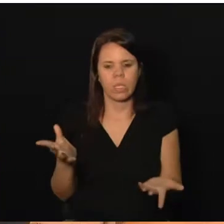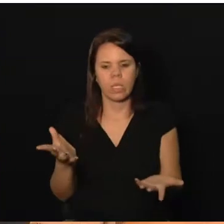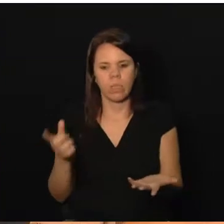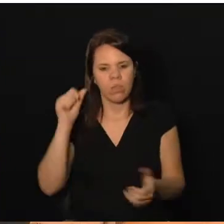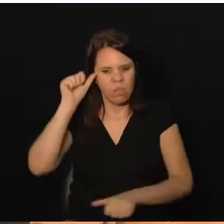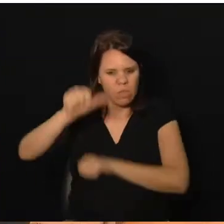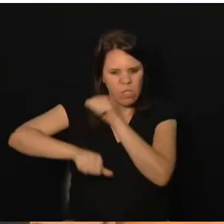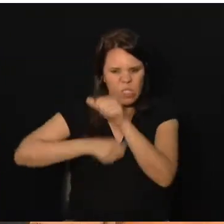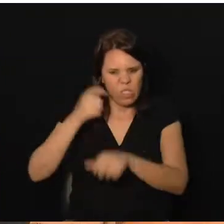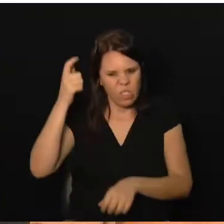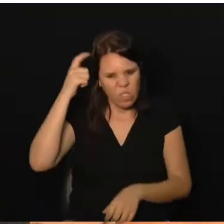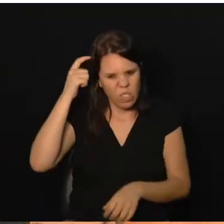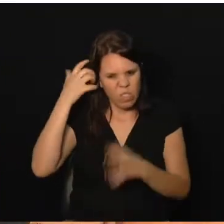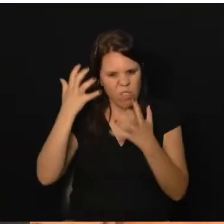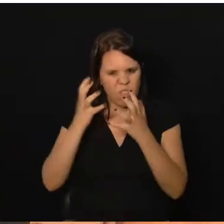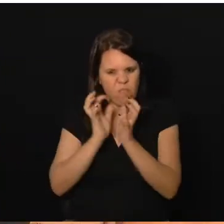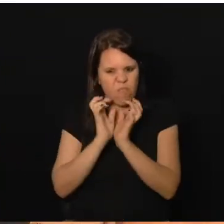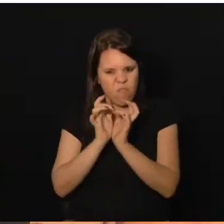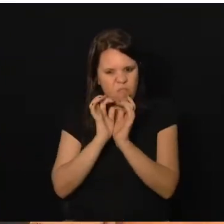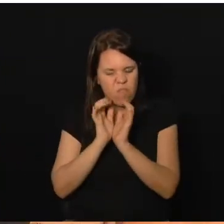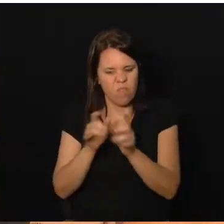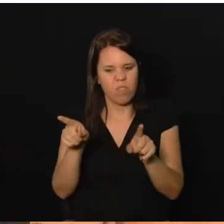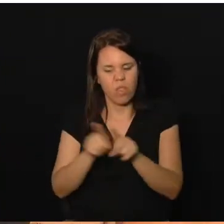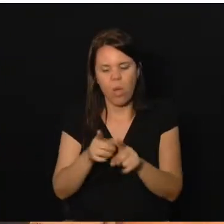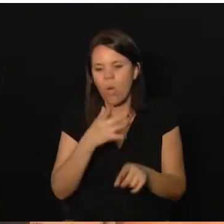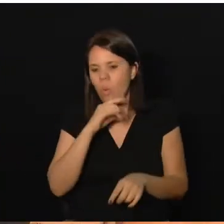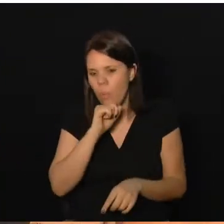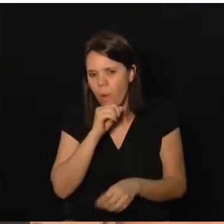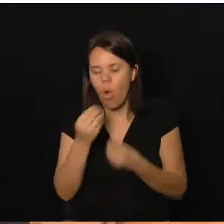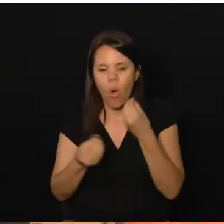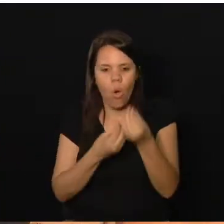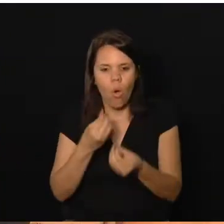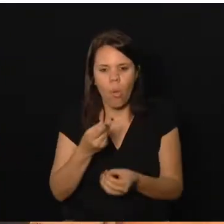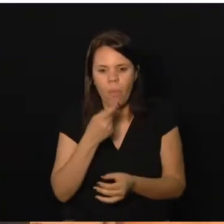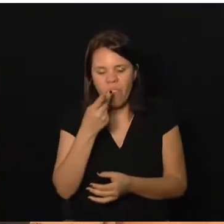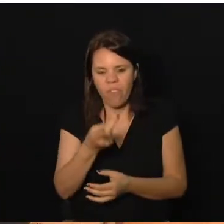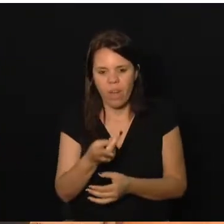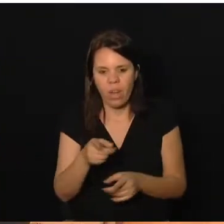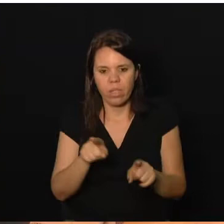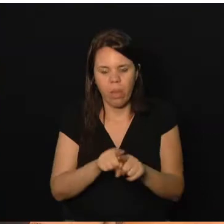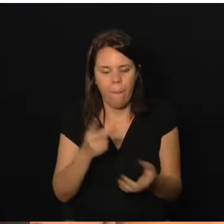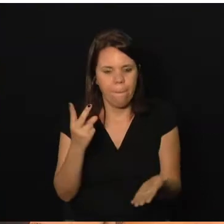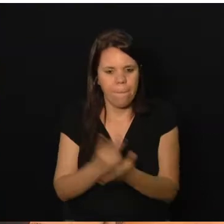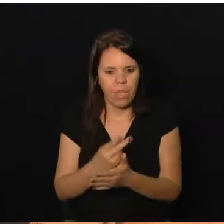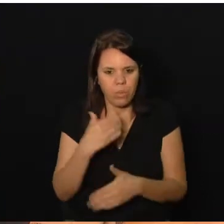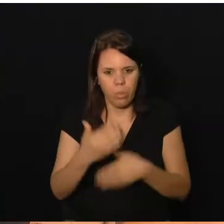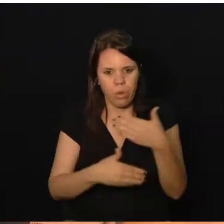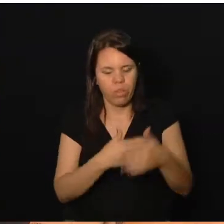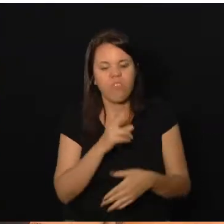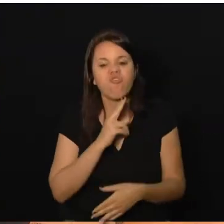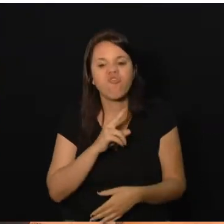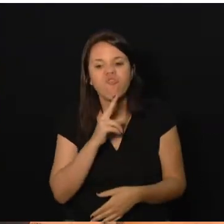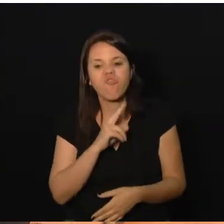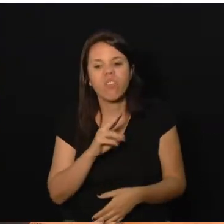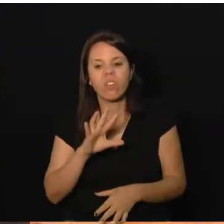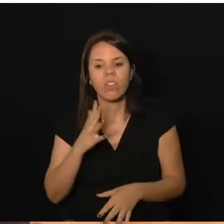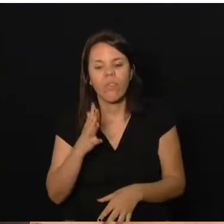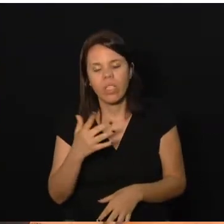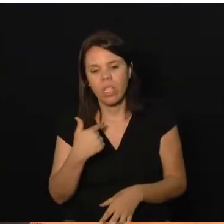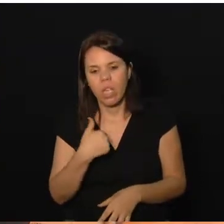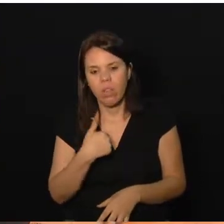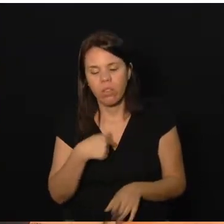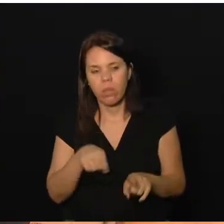cerebrais. Então, o pai, sabendo como falar, né, ele vai ter o mesmo processo que o Nelson, ou talvez eu, quando